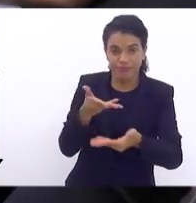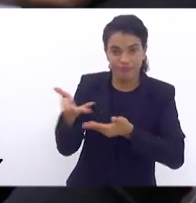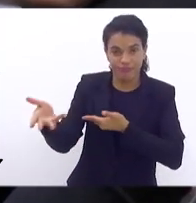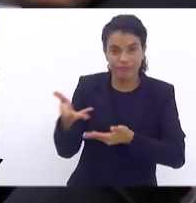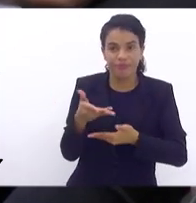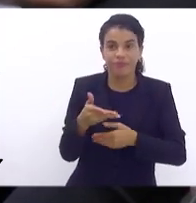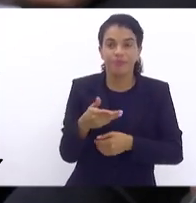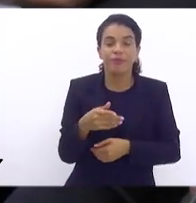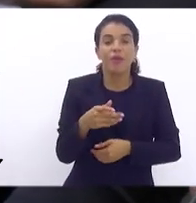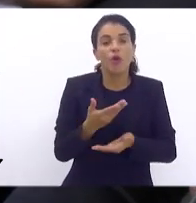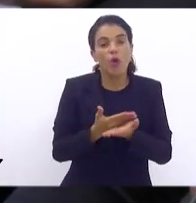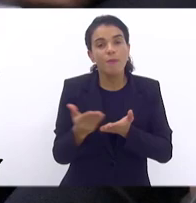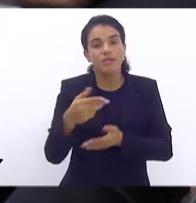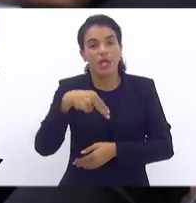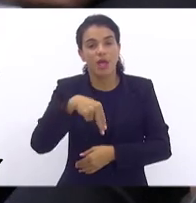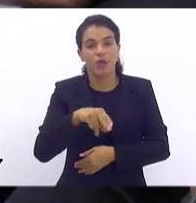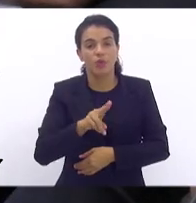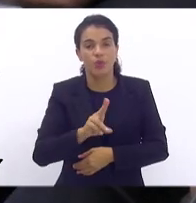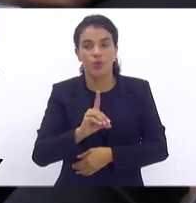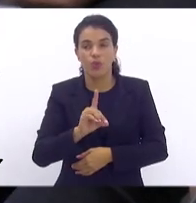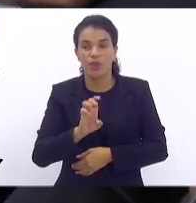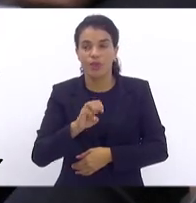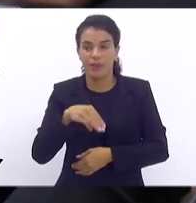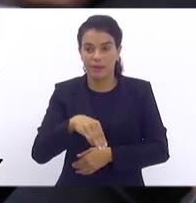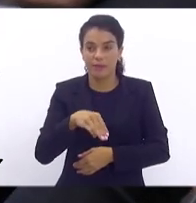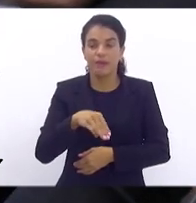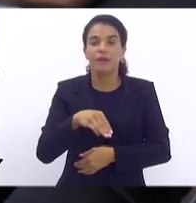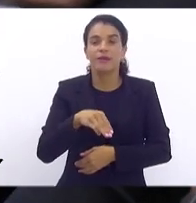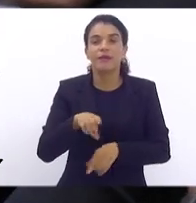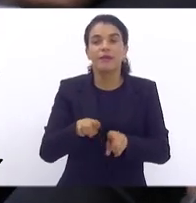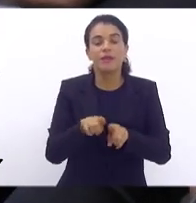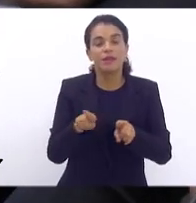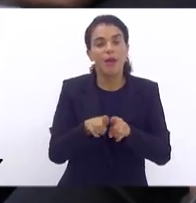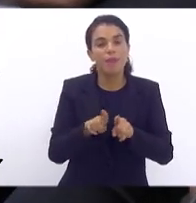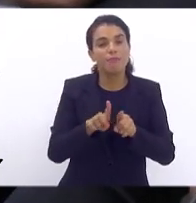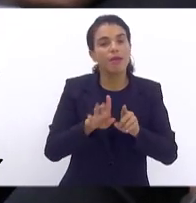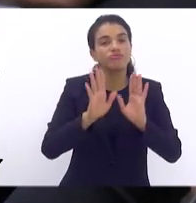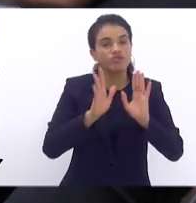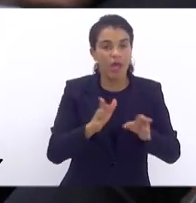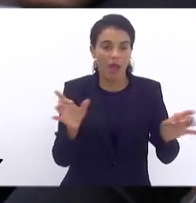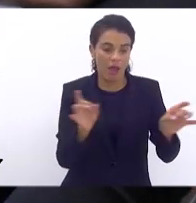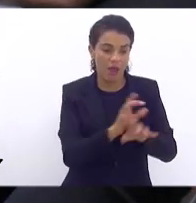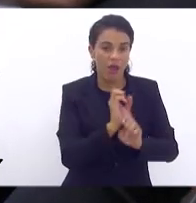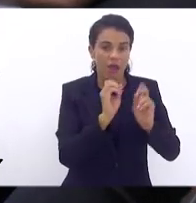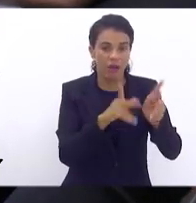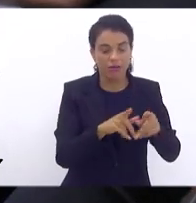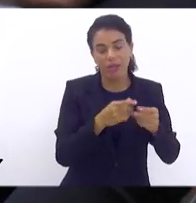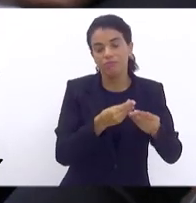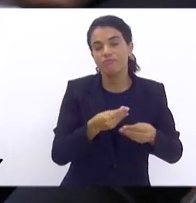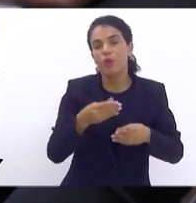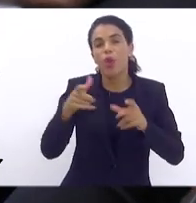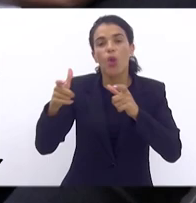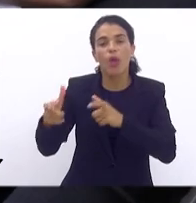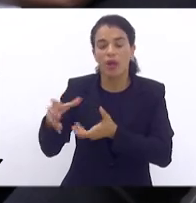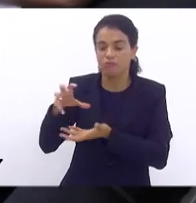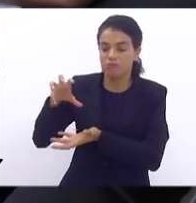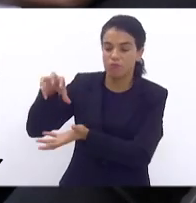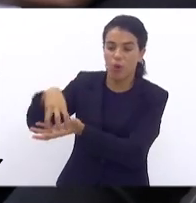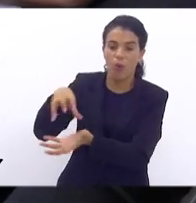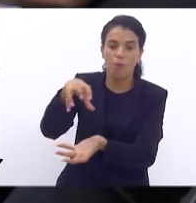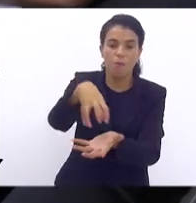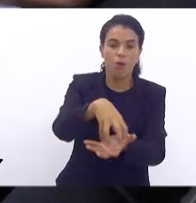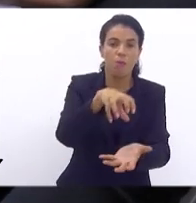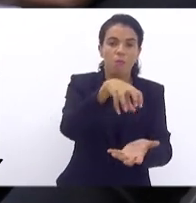no nudem e tentar adaptar para os órgãos de atuação nos risadas da violência doméstica familiar porque a gente acha importante